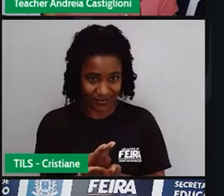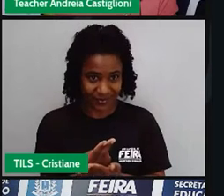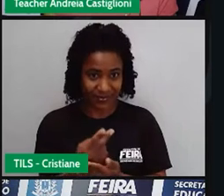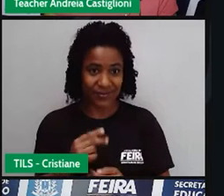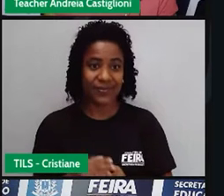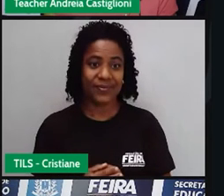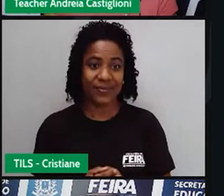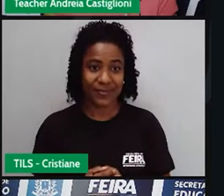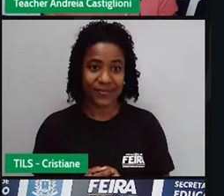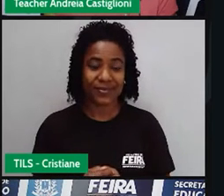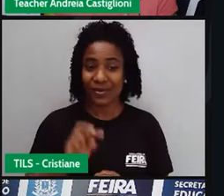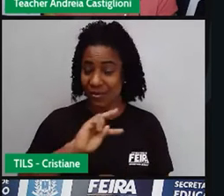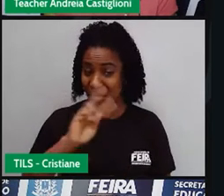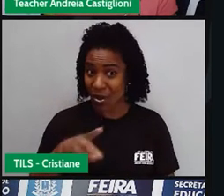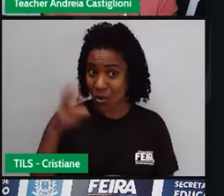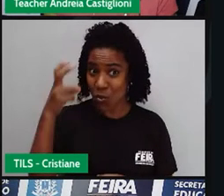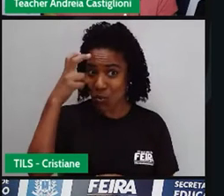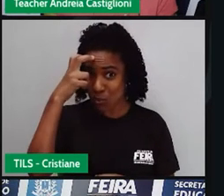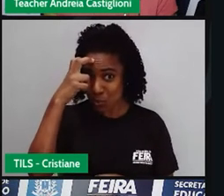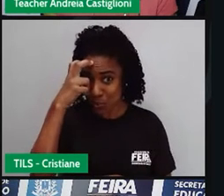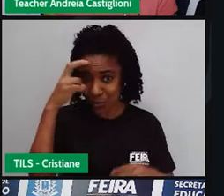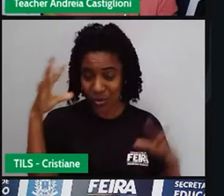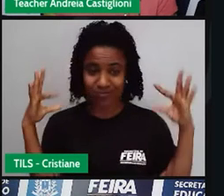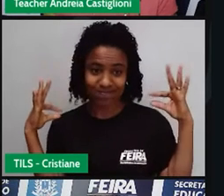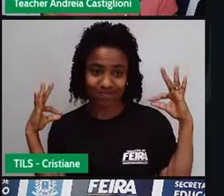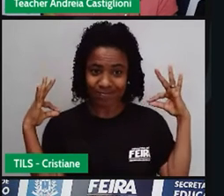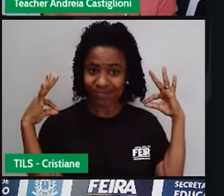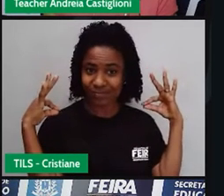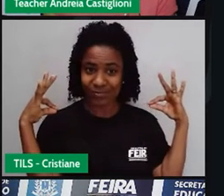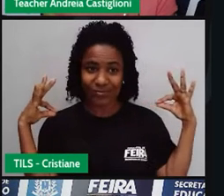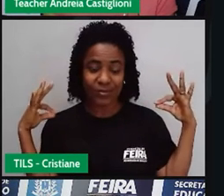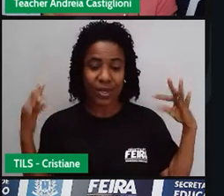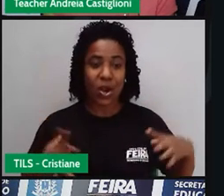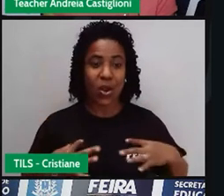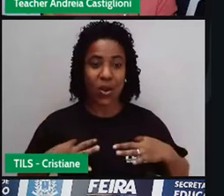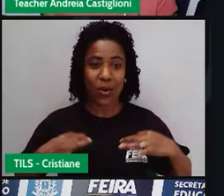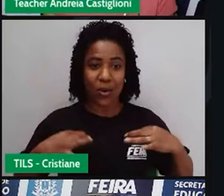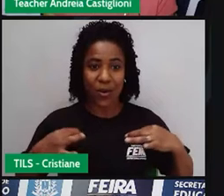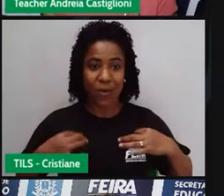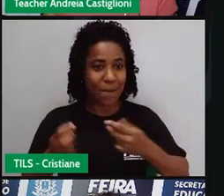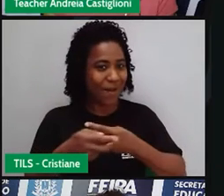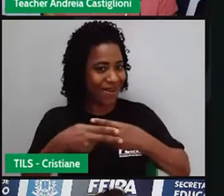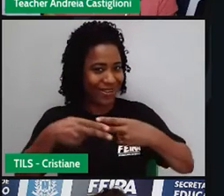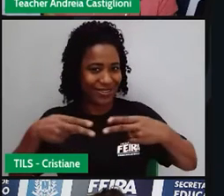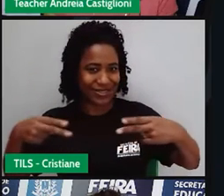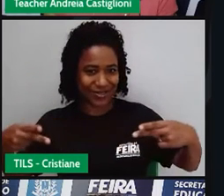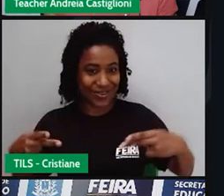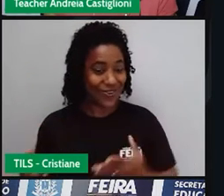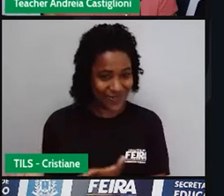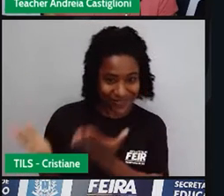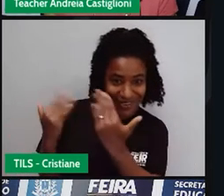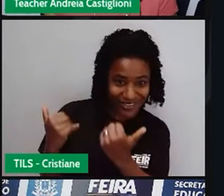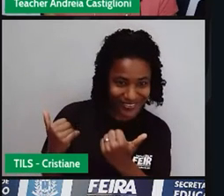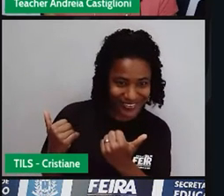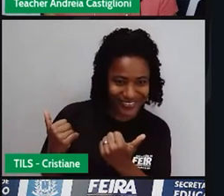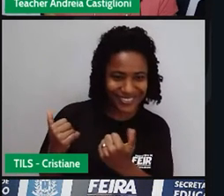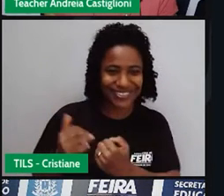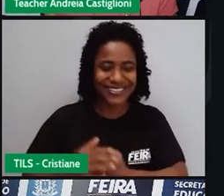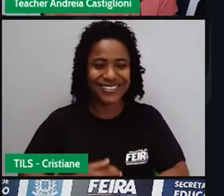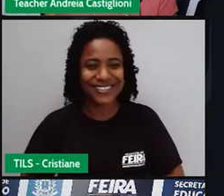hoje cultura Fashion roupas e acessórios lapidou Elsa o